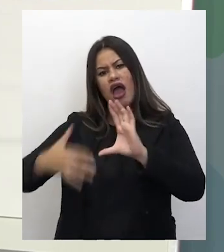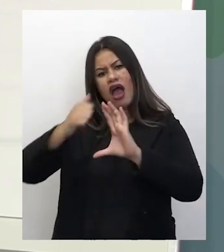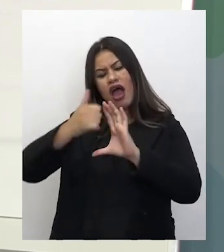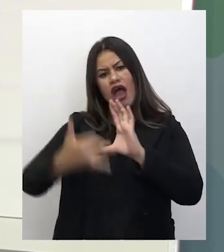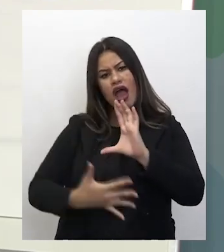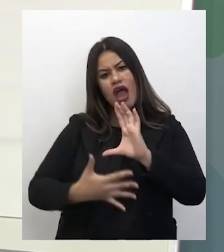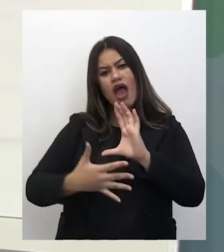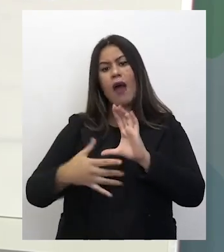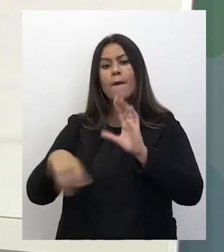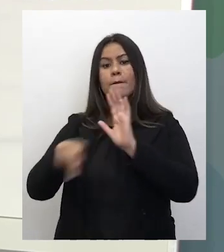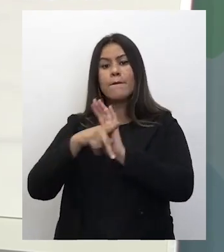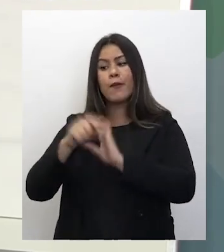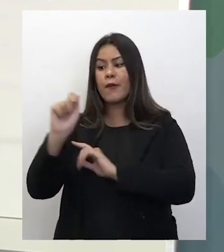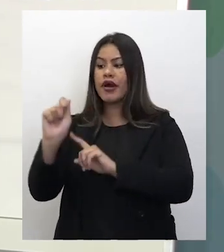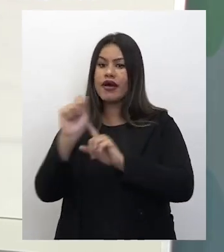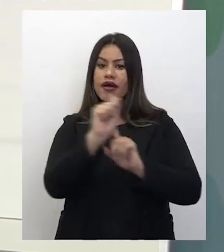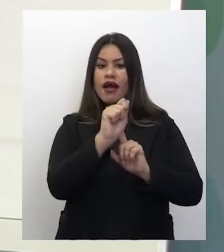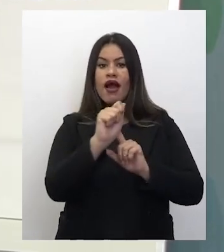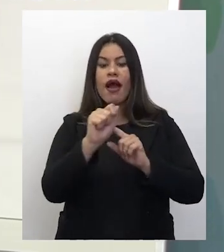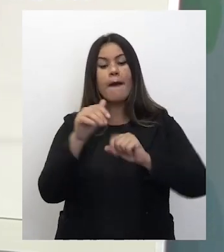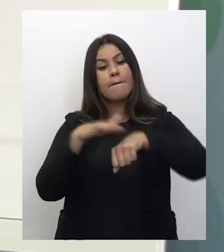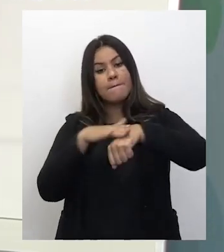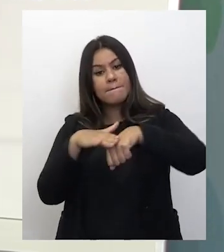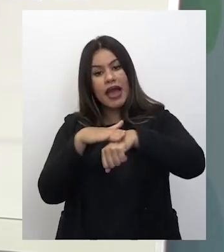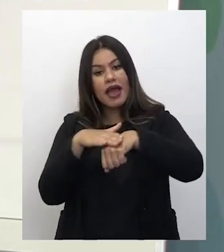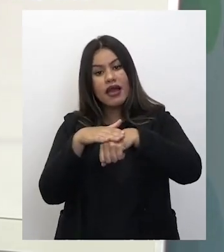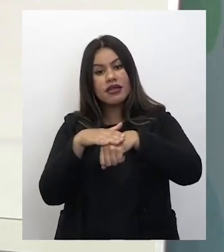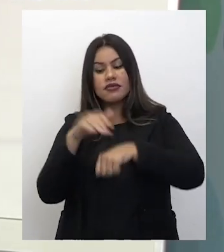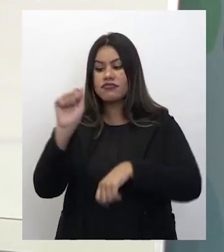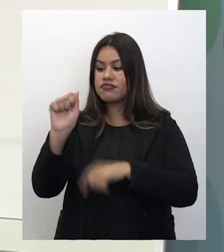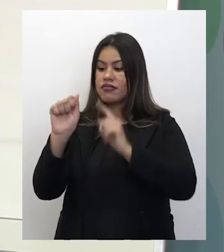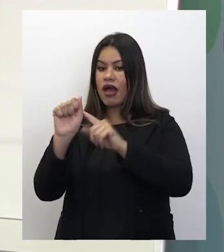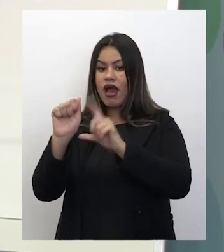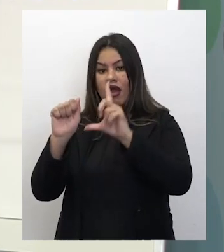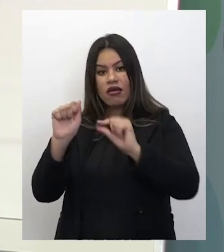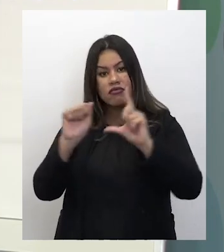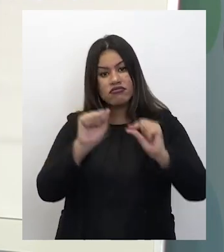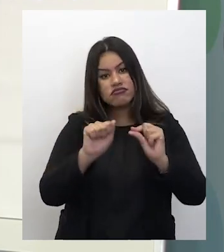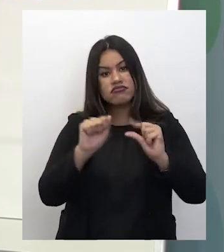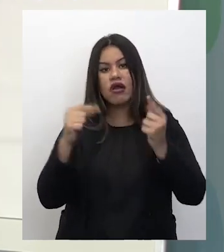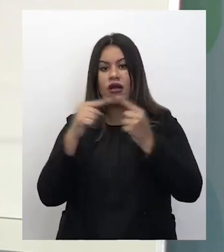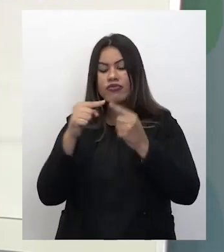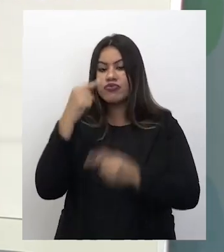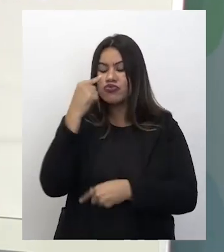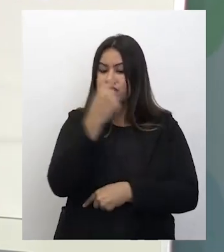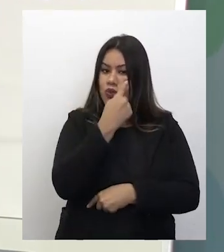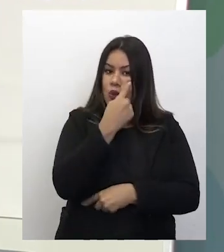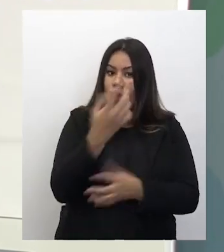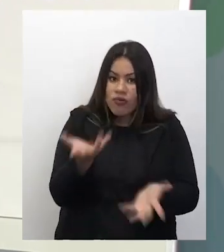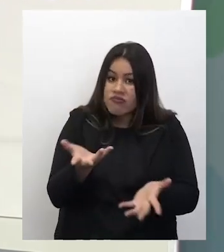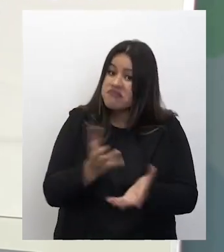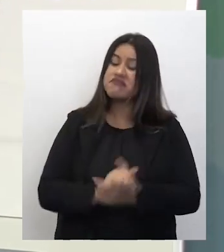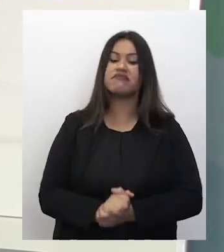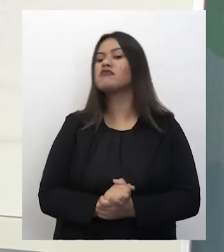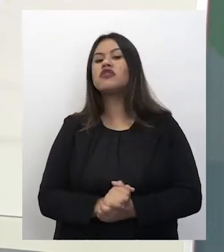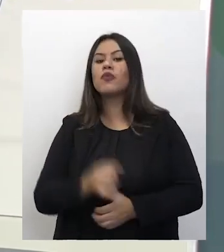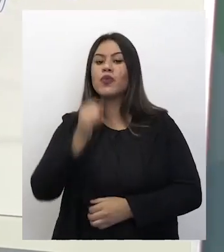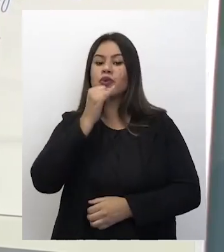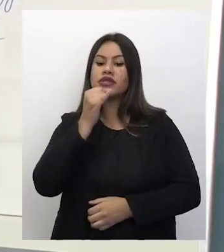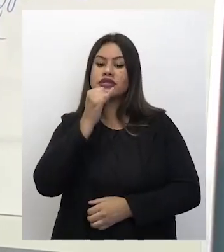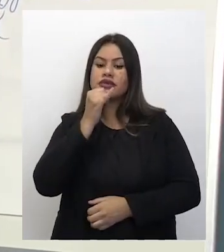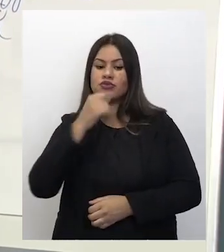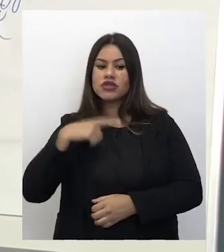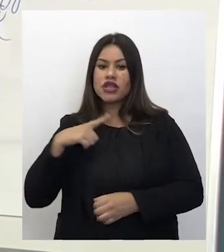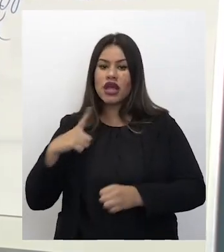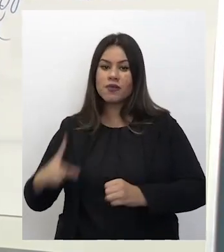olho. Tudo bem? E aí, ó, então ele recebeu 2 espermatozoides do óvulo, eles